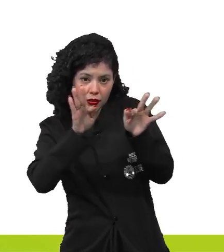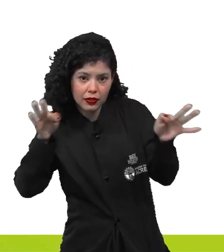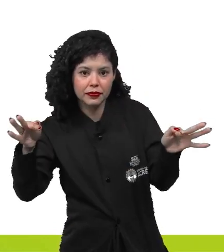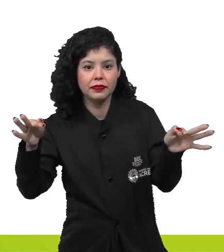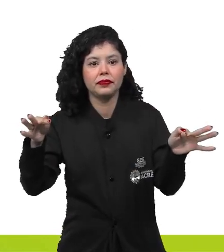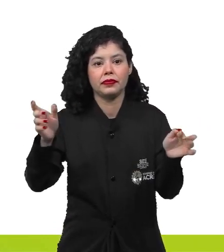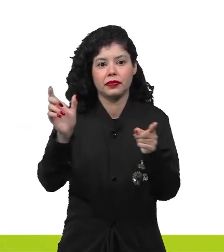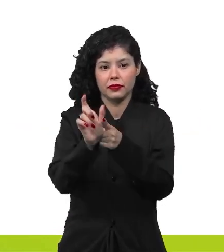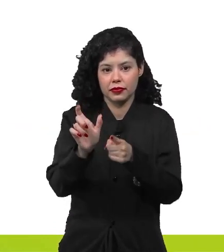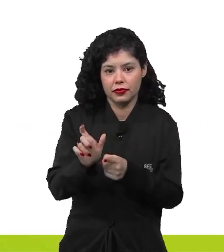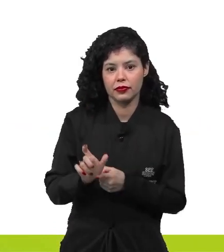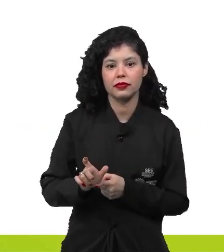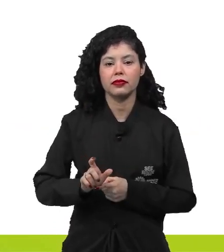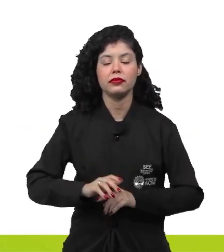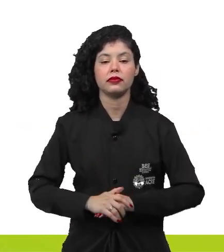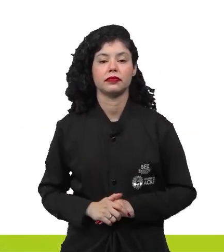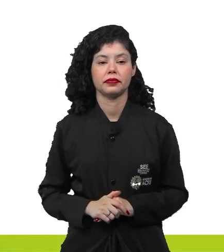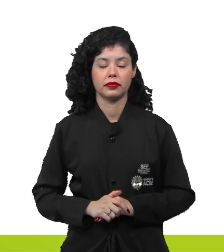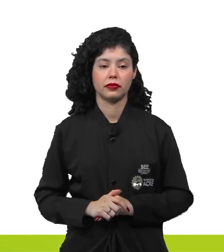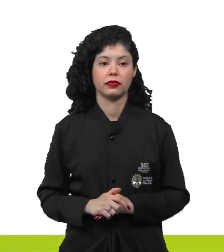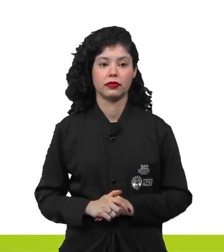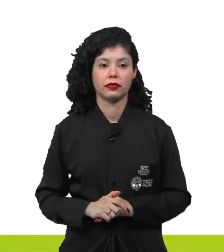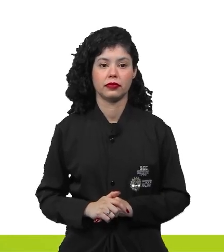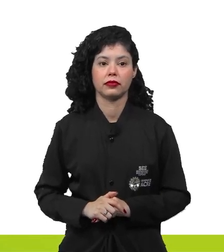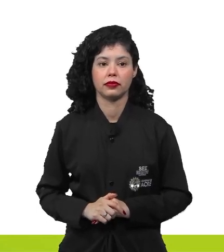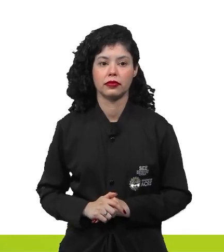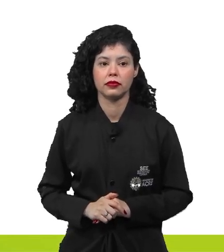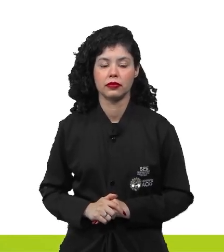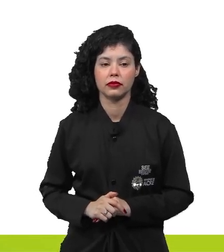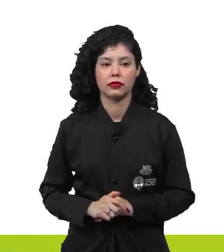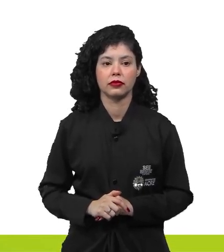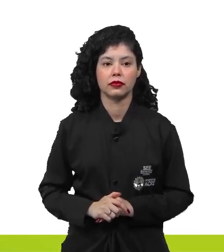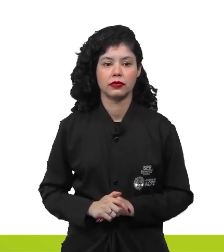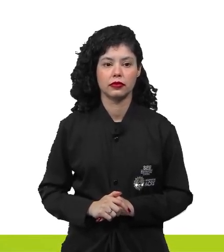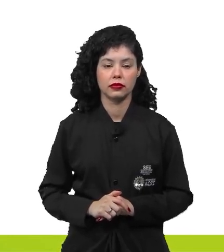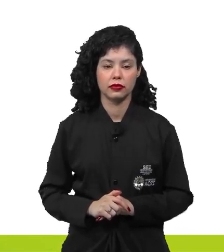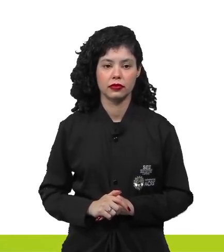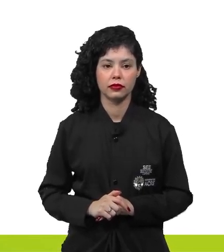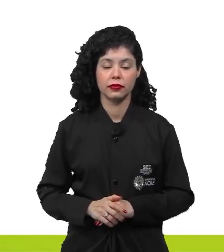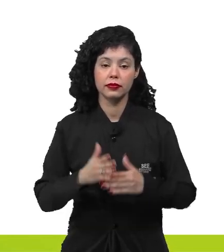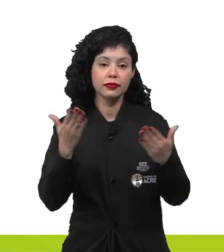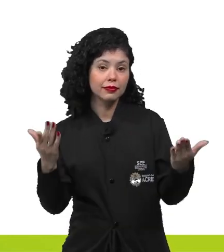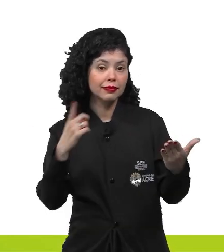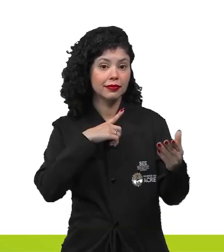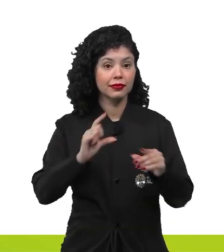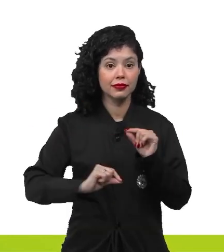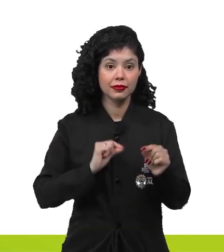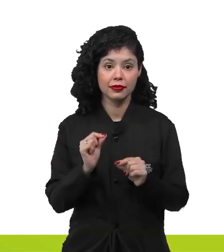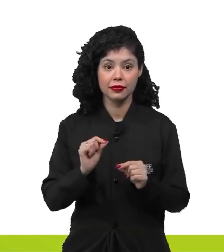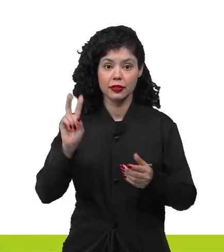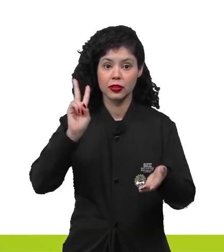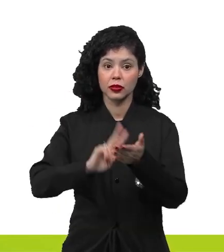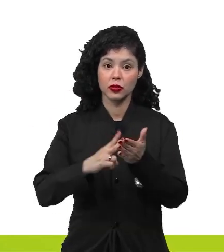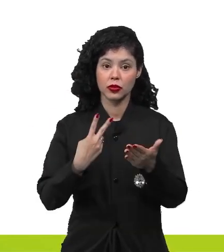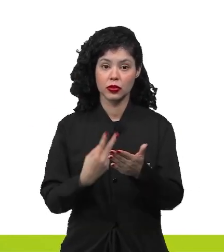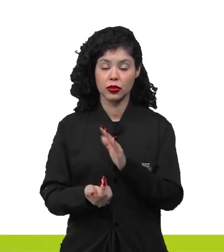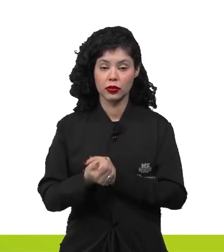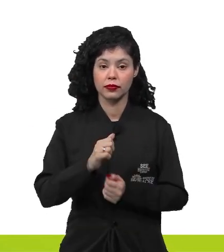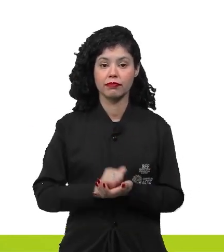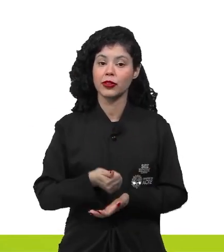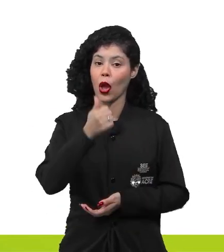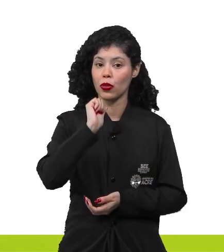umas palavras em inglês. Nesse caso aqui, have a Coke and a smile. Nós temos aqui a tradução ao lado para